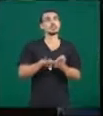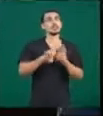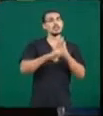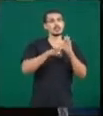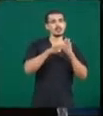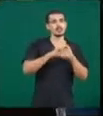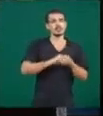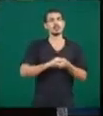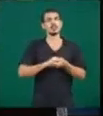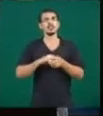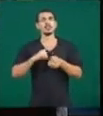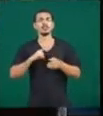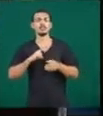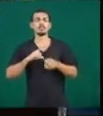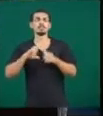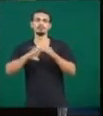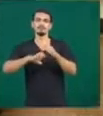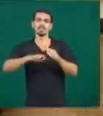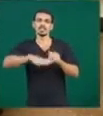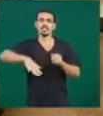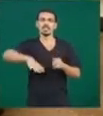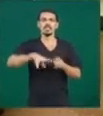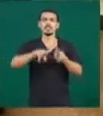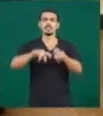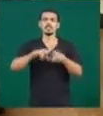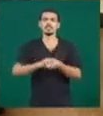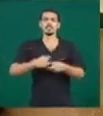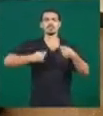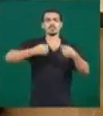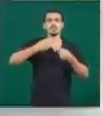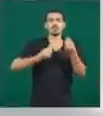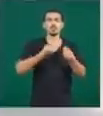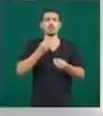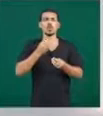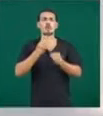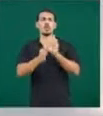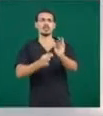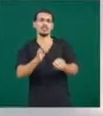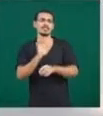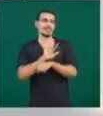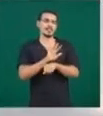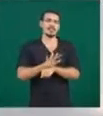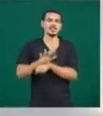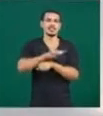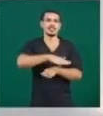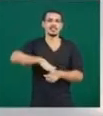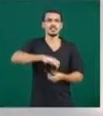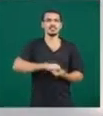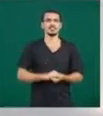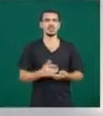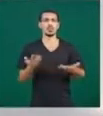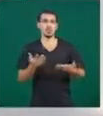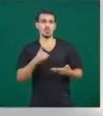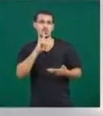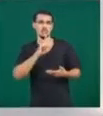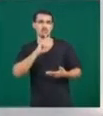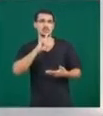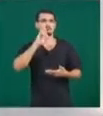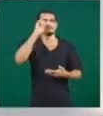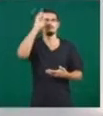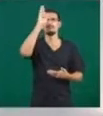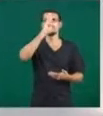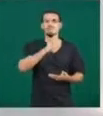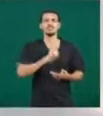setor discutem sobre novas tecnologias aplicadas ao agronegócio. Hoje é o Dia Nacional de Prevenção à Obesidade e nós